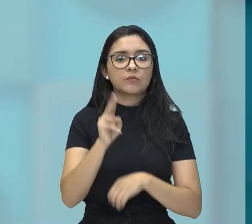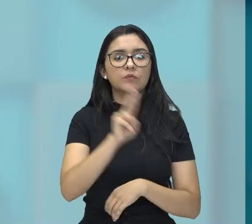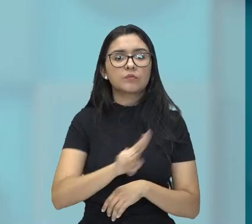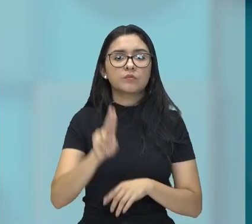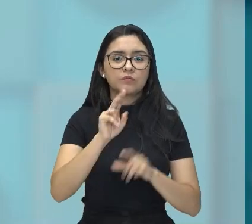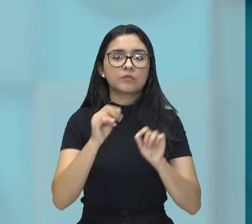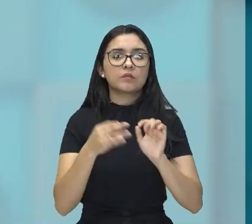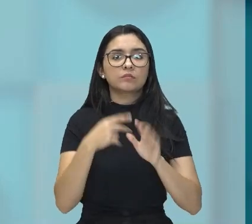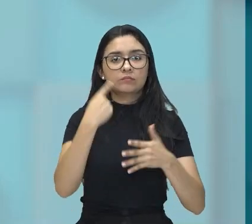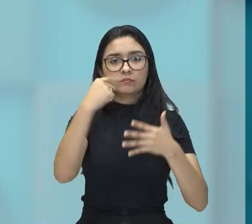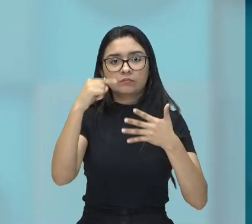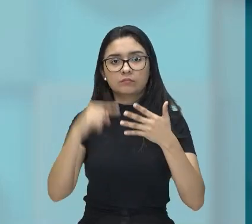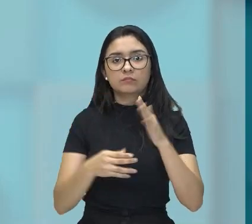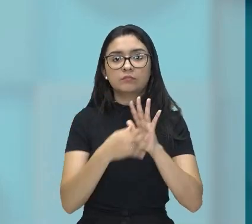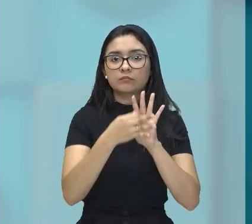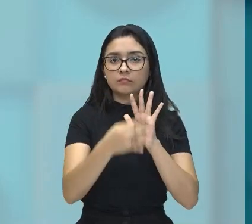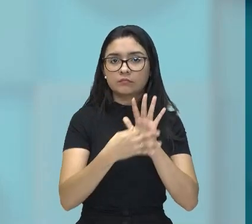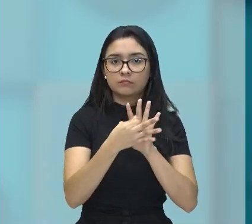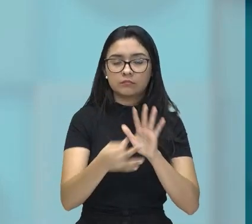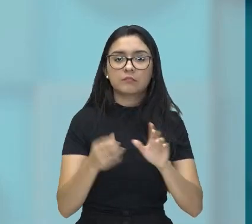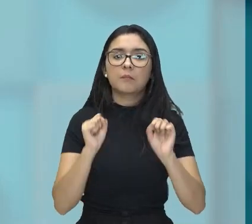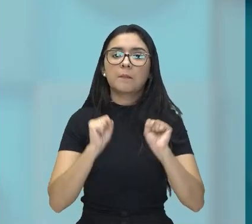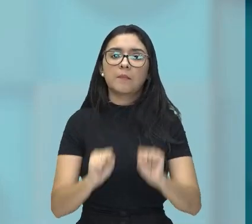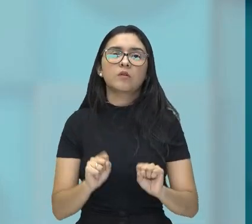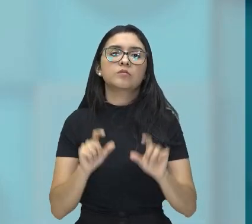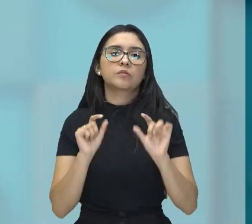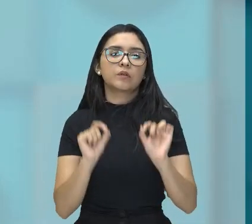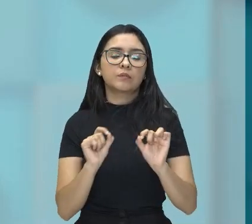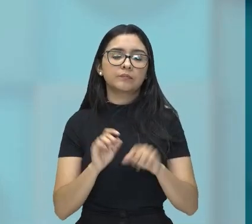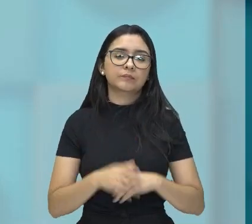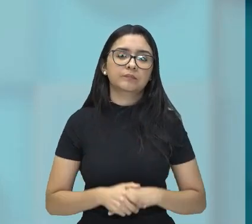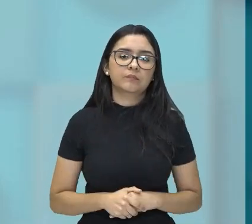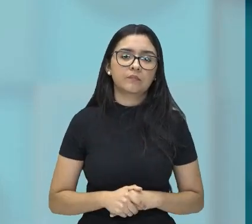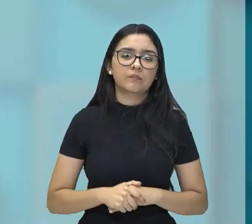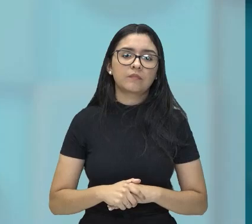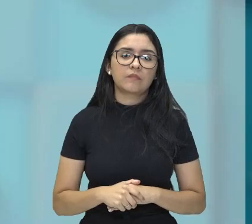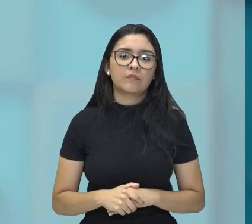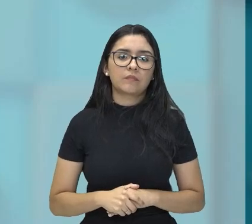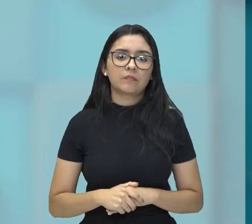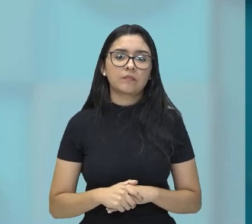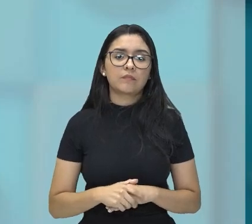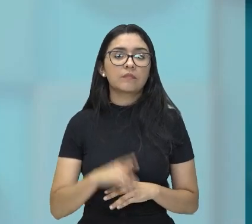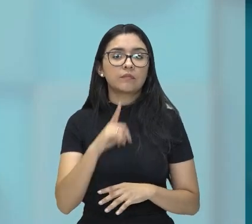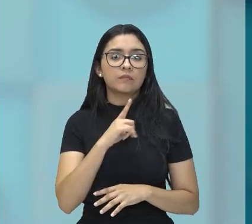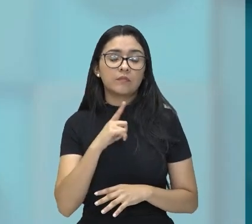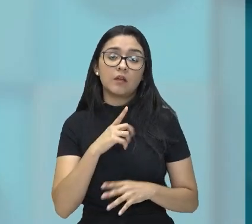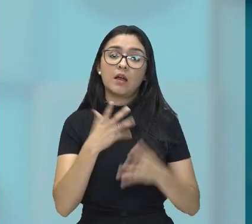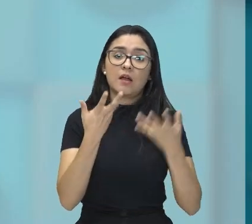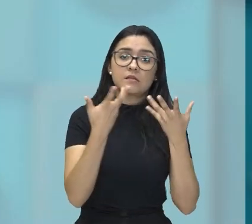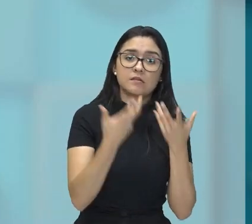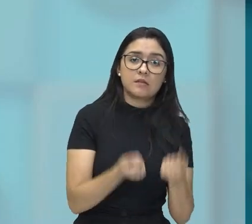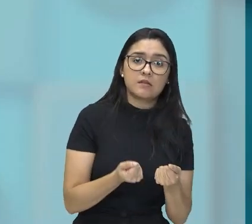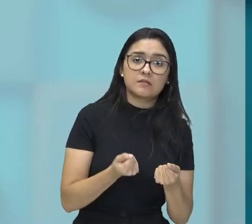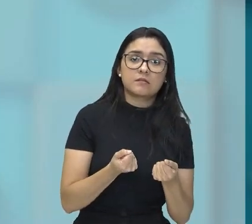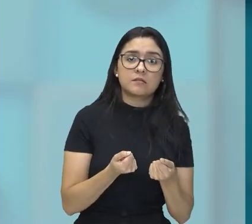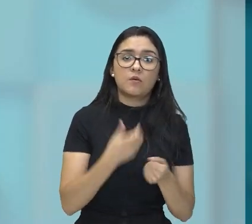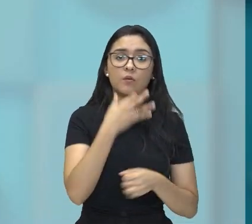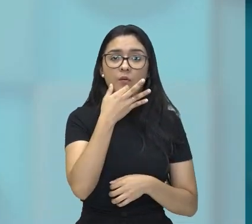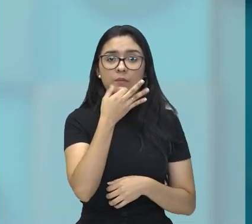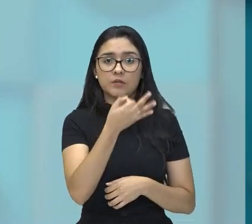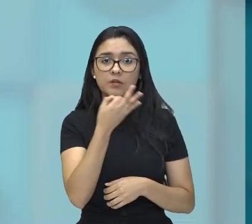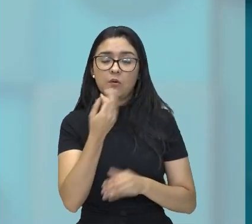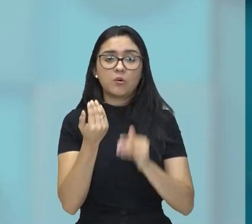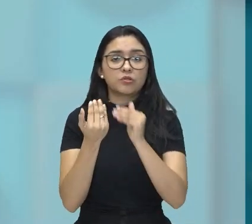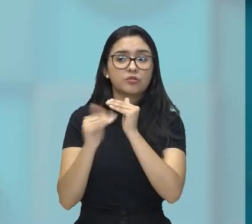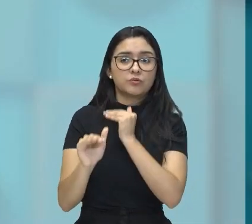operadores argumentativos que podem introduzir ali exatamente uma marcação de aceitação de ideia, discordância,